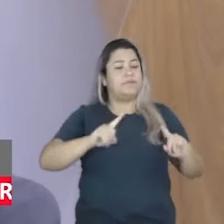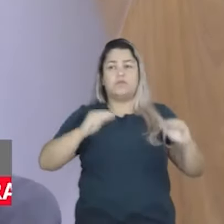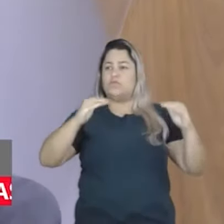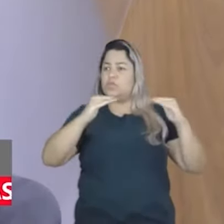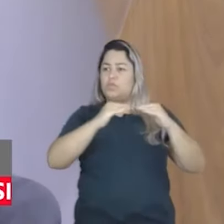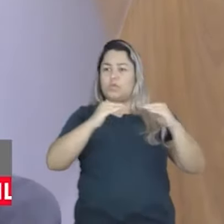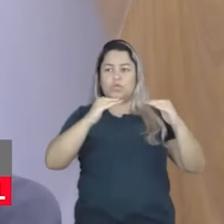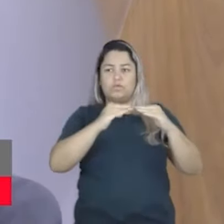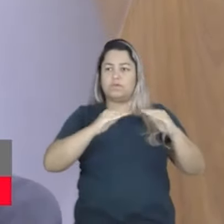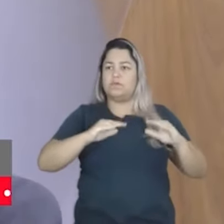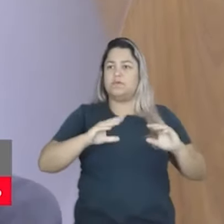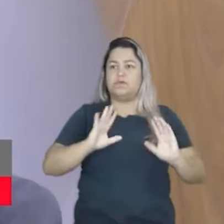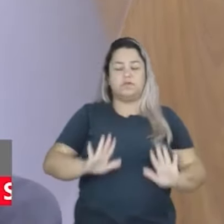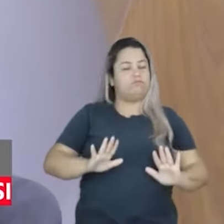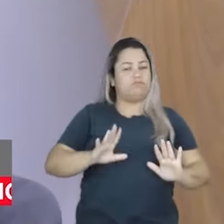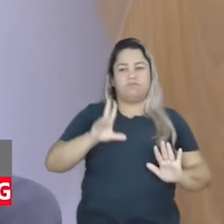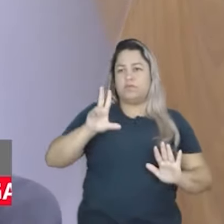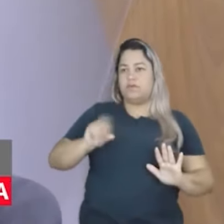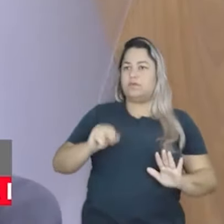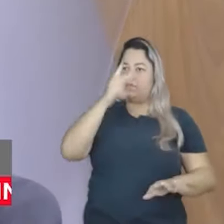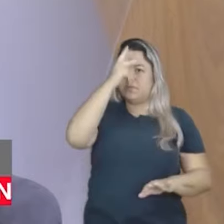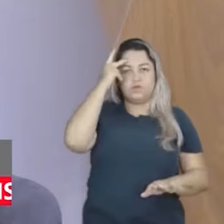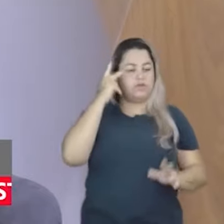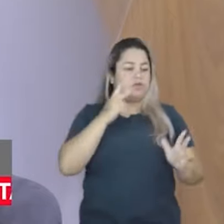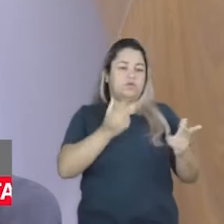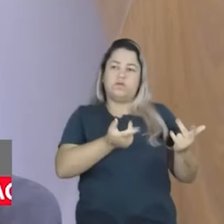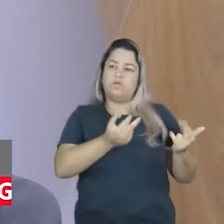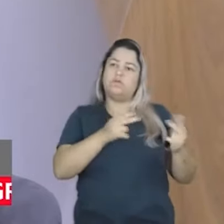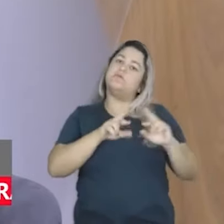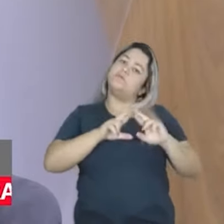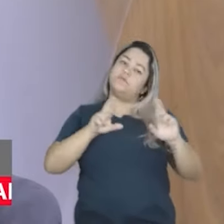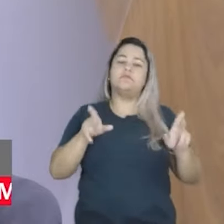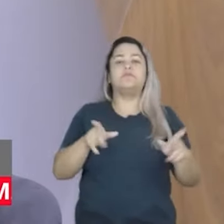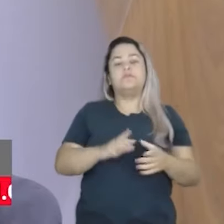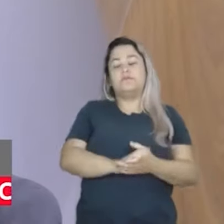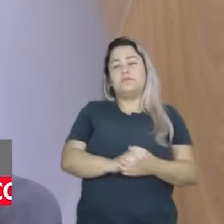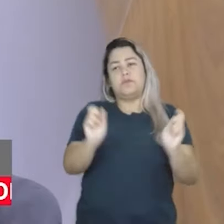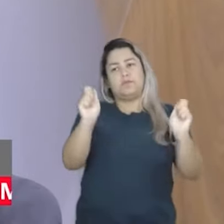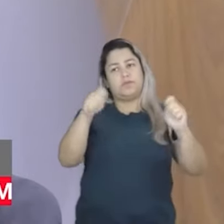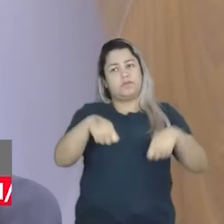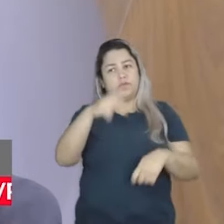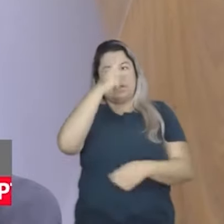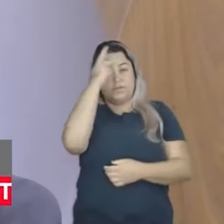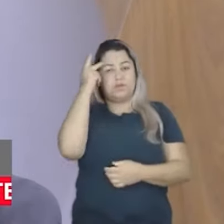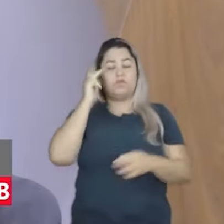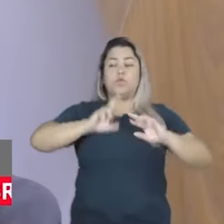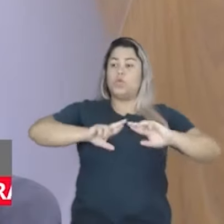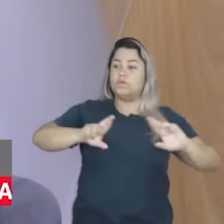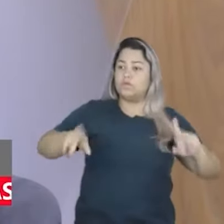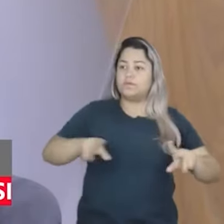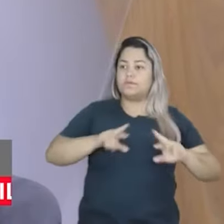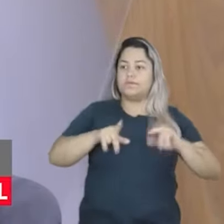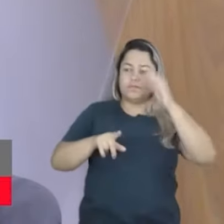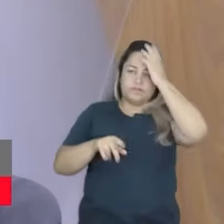igual. Não trate todo mundo por igual, porque as pessoas não são iguais, as pessoas são diferentes. né? E as necessidades dessas pessoas são diferentes. Então, por isso que